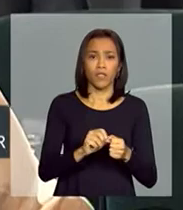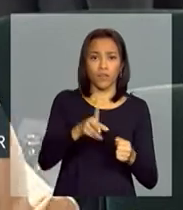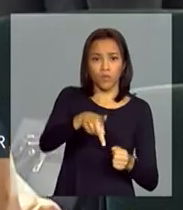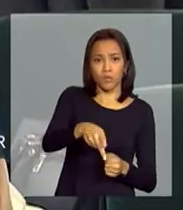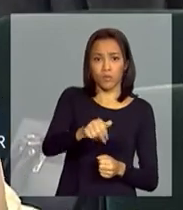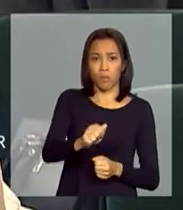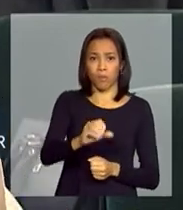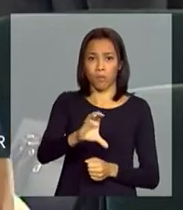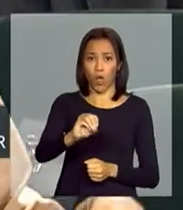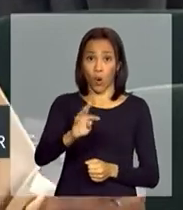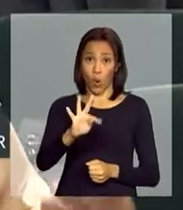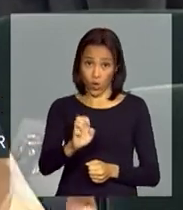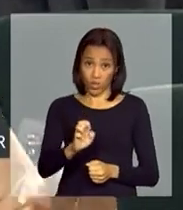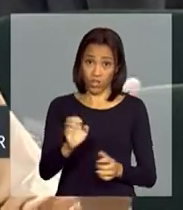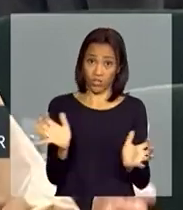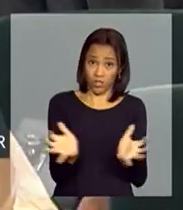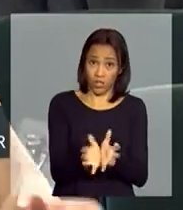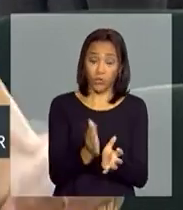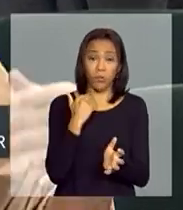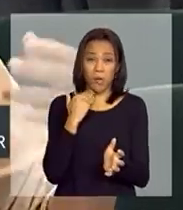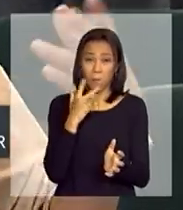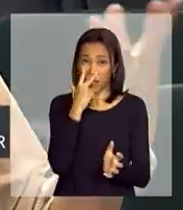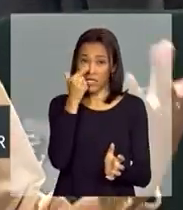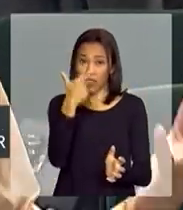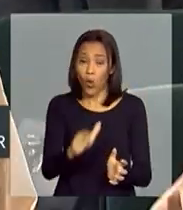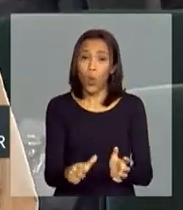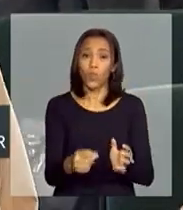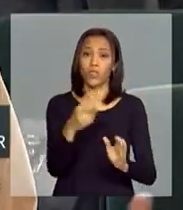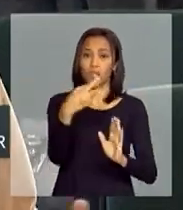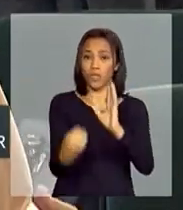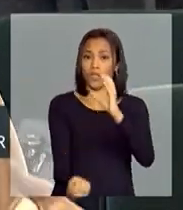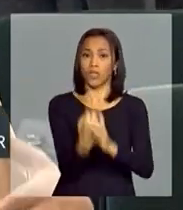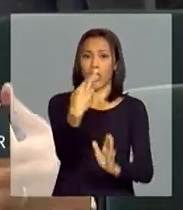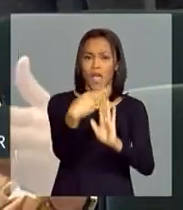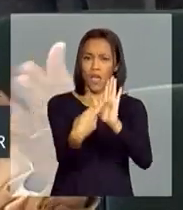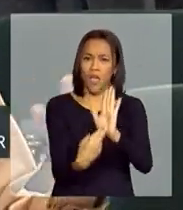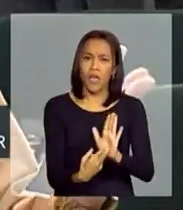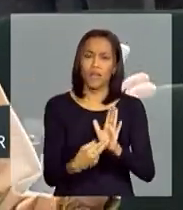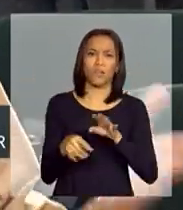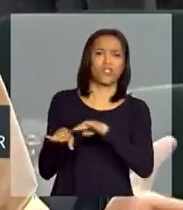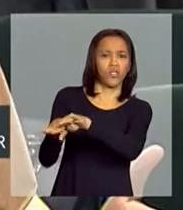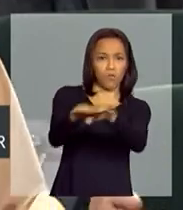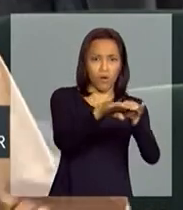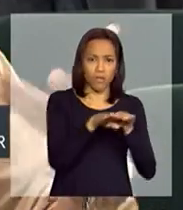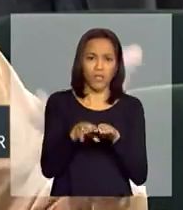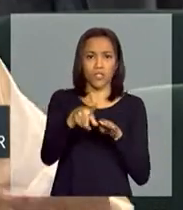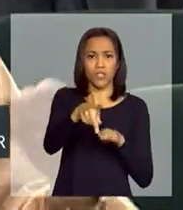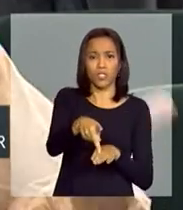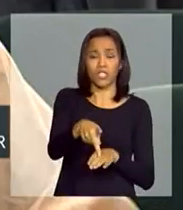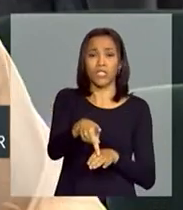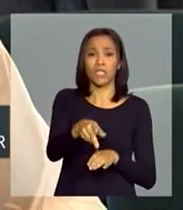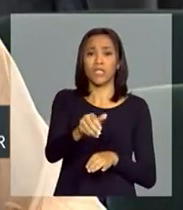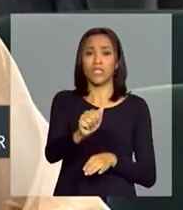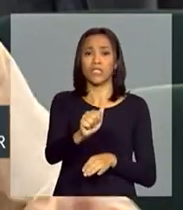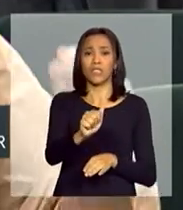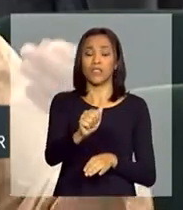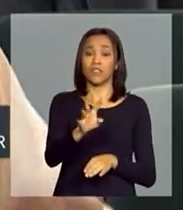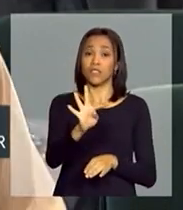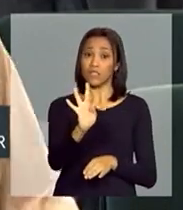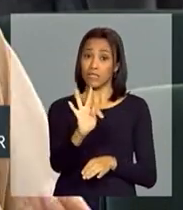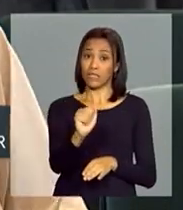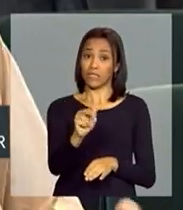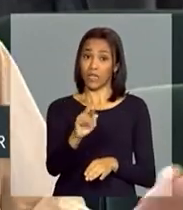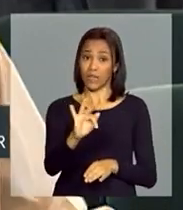bancários porque me parece aqui tem mais uma medida de padronização de pacotes de tarifas E aí eu vou insistir com o